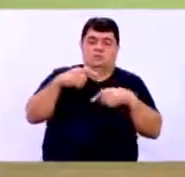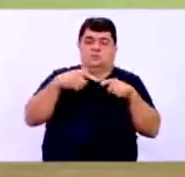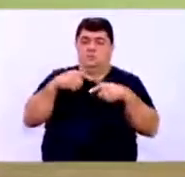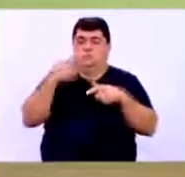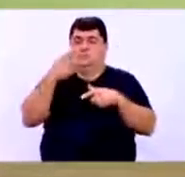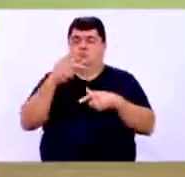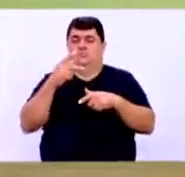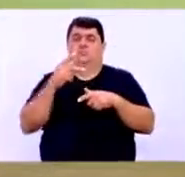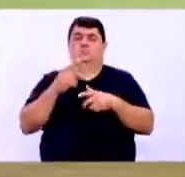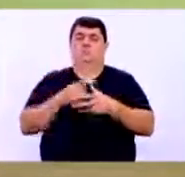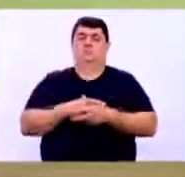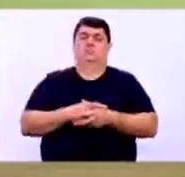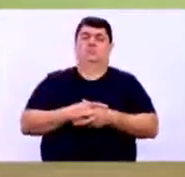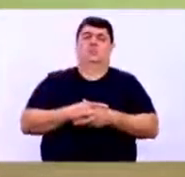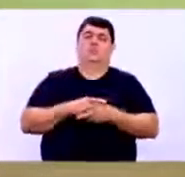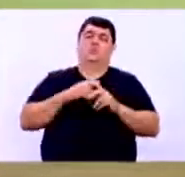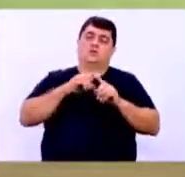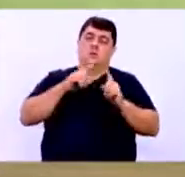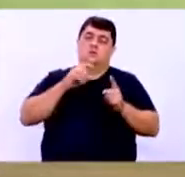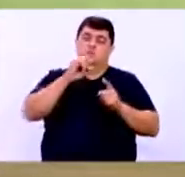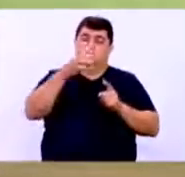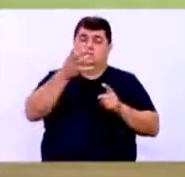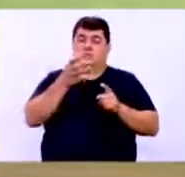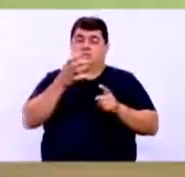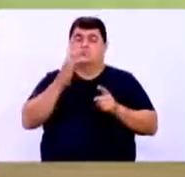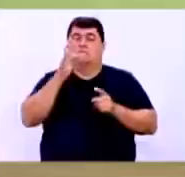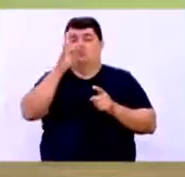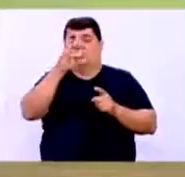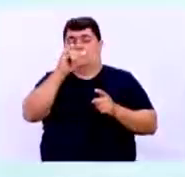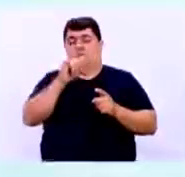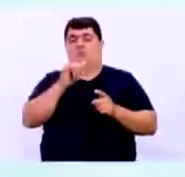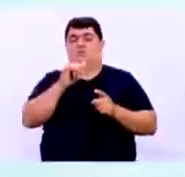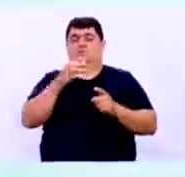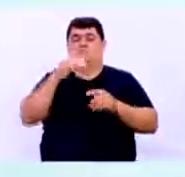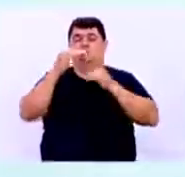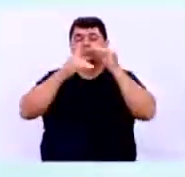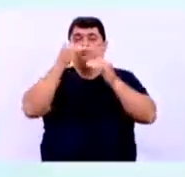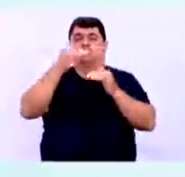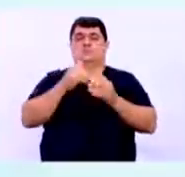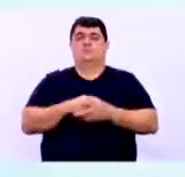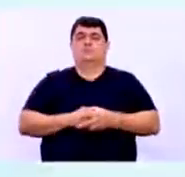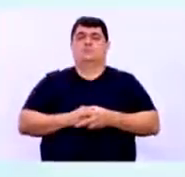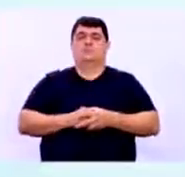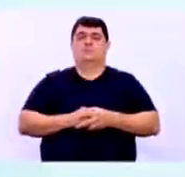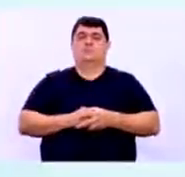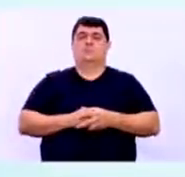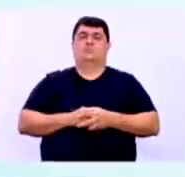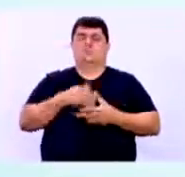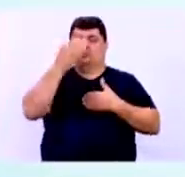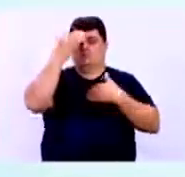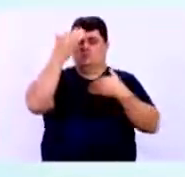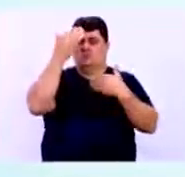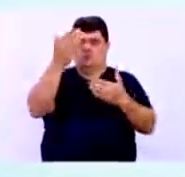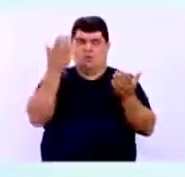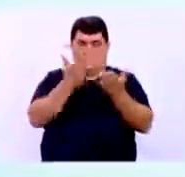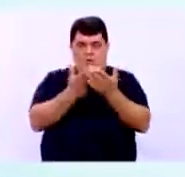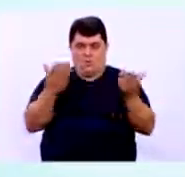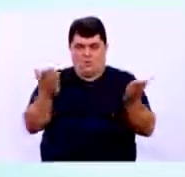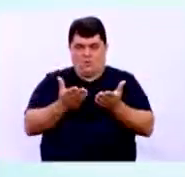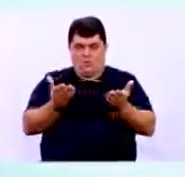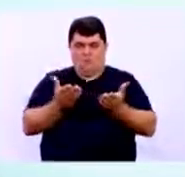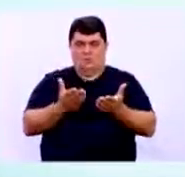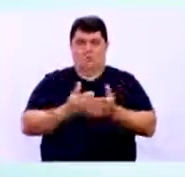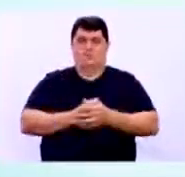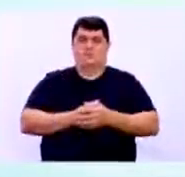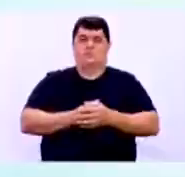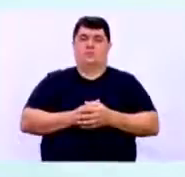executá-las, né? Isso você, com certeza, vai buscar. Pessoal, obrigado pela aula de hoje.